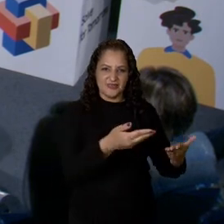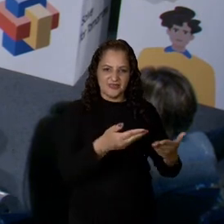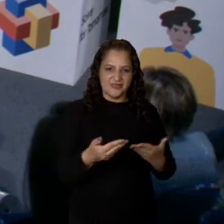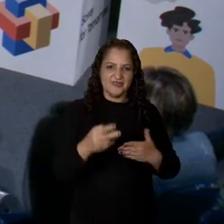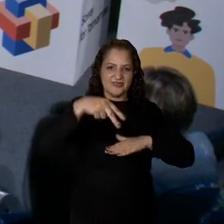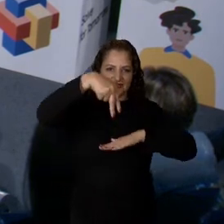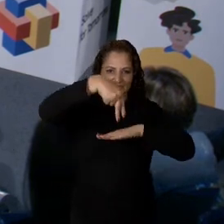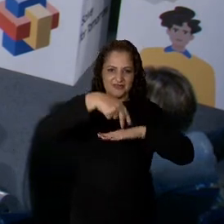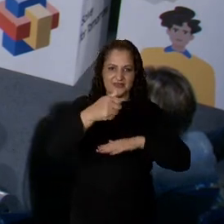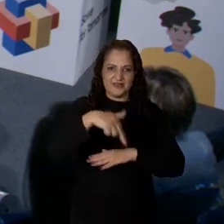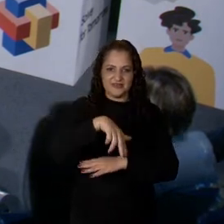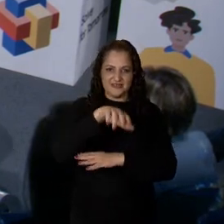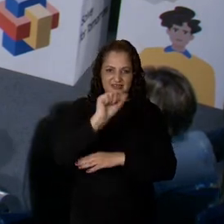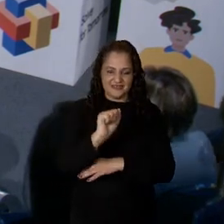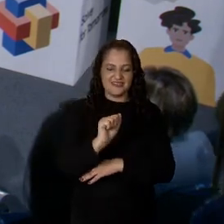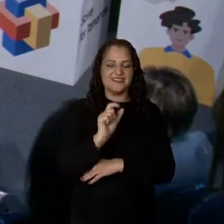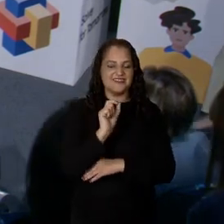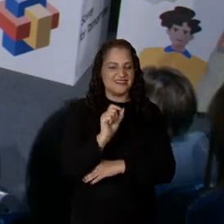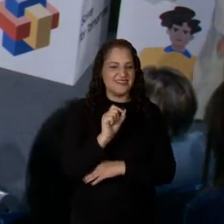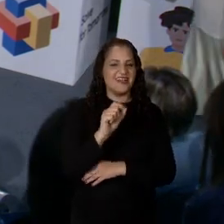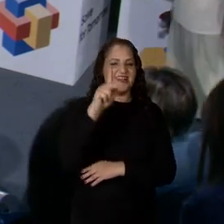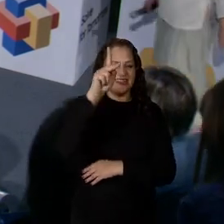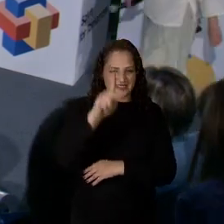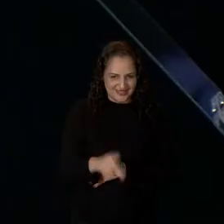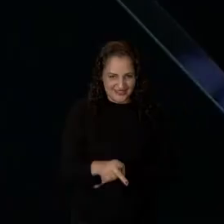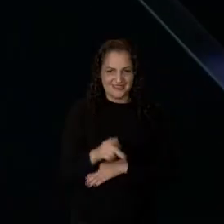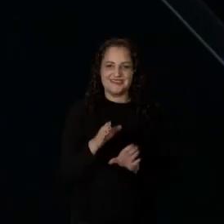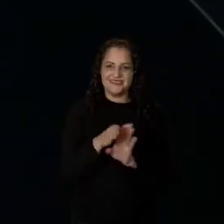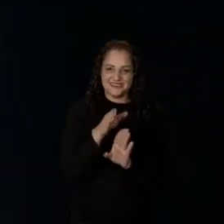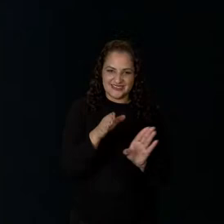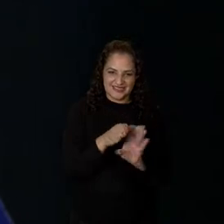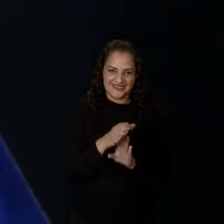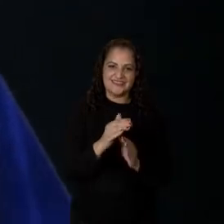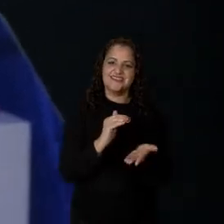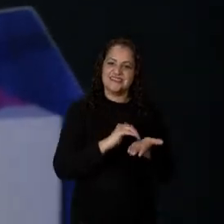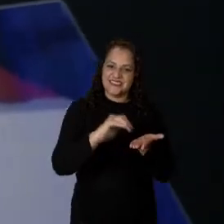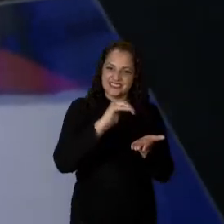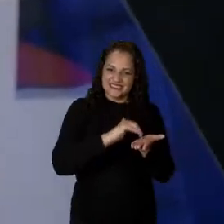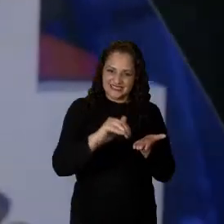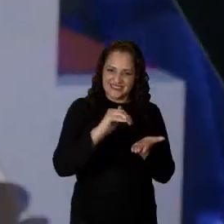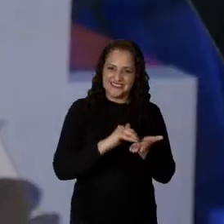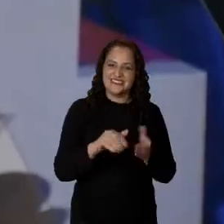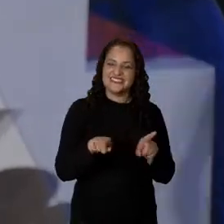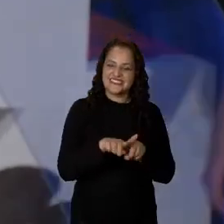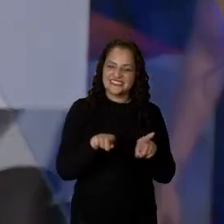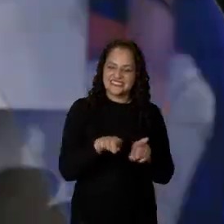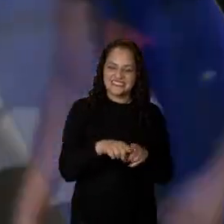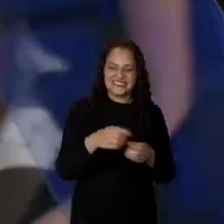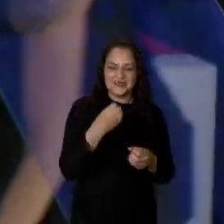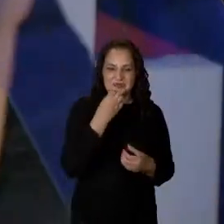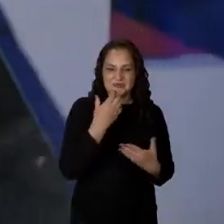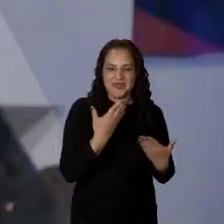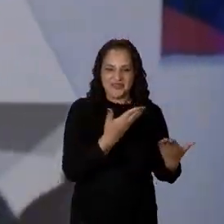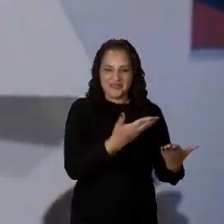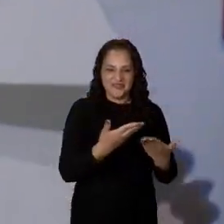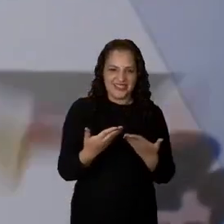a Ana Helena Altenfelder, presidente do Conselho de Administração da CEMPEC. Seja bem-vinda.